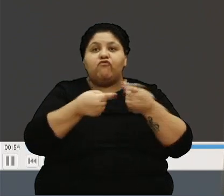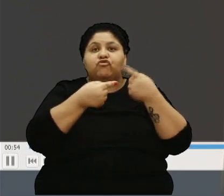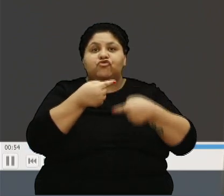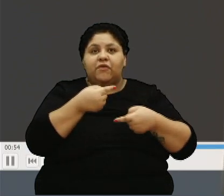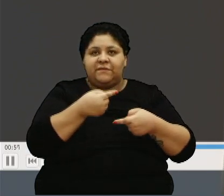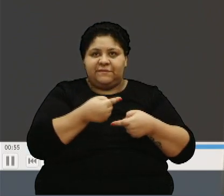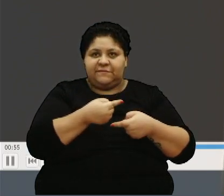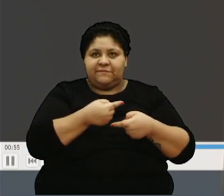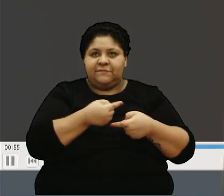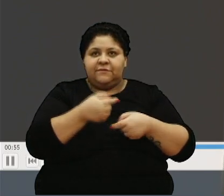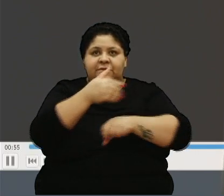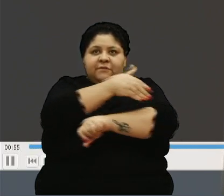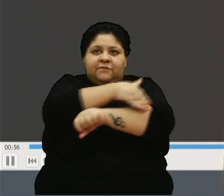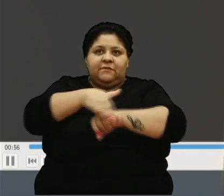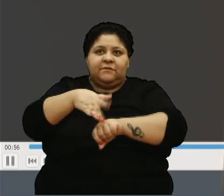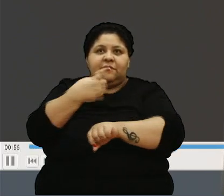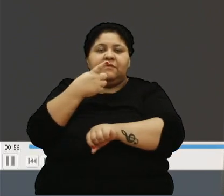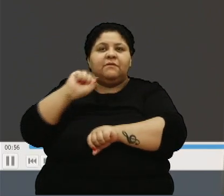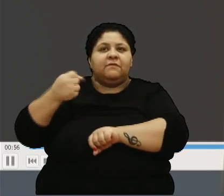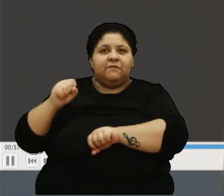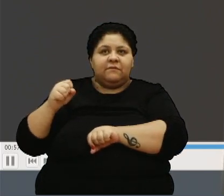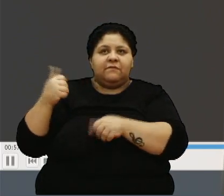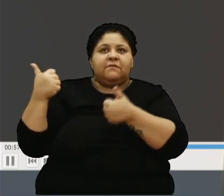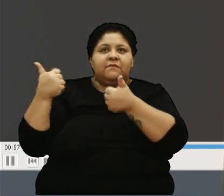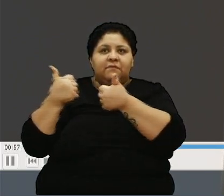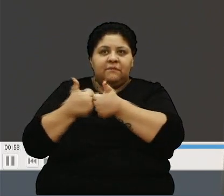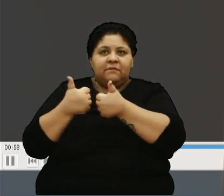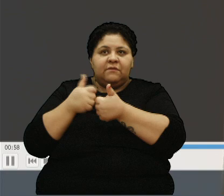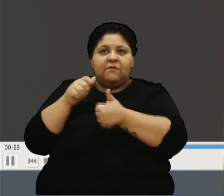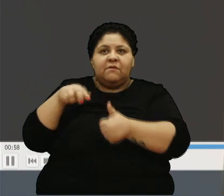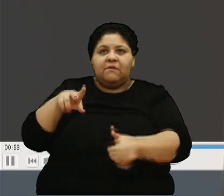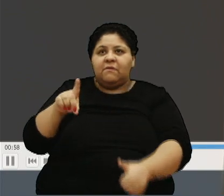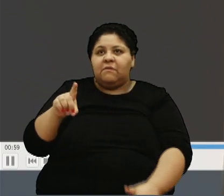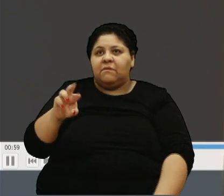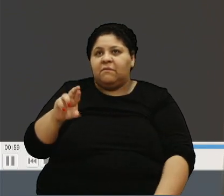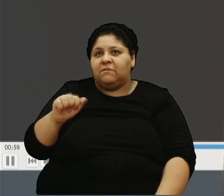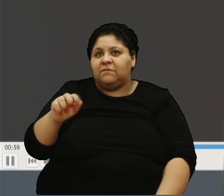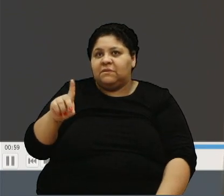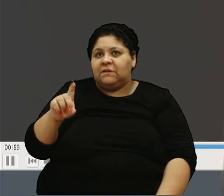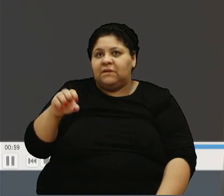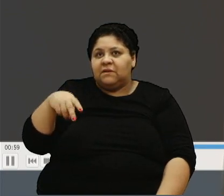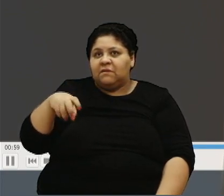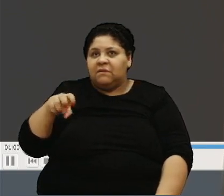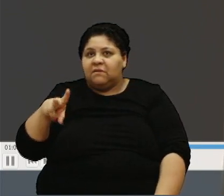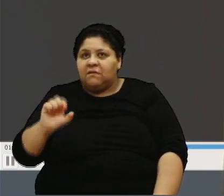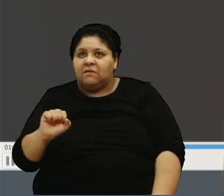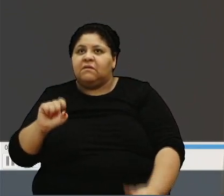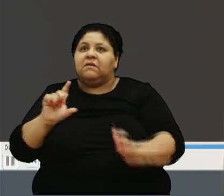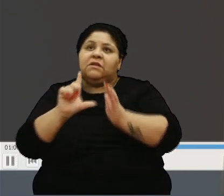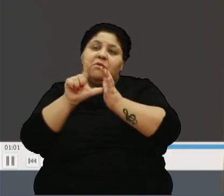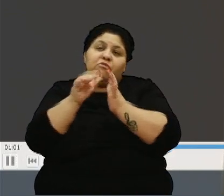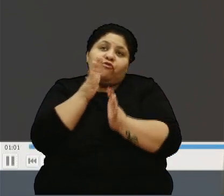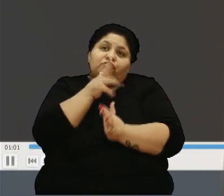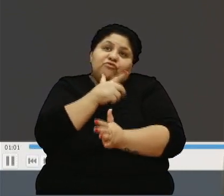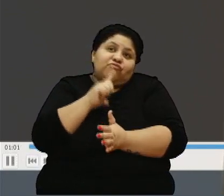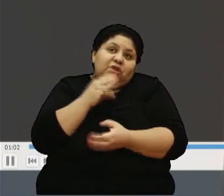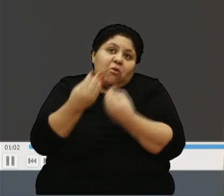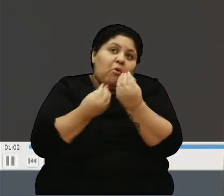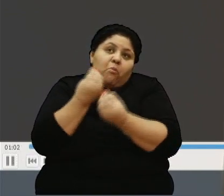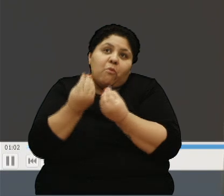Tô na rua 18 do Forte com Andrade Neves. Meu carro tá ali, daqui a pouco eu vou demorar, né? Não tenho como